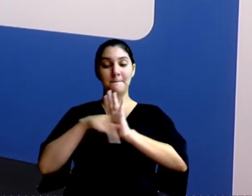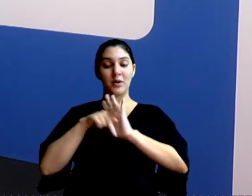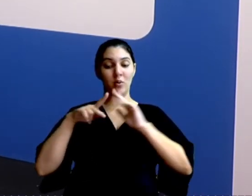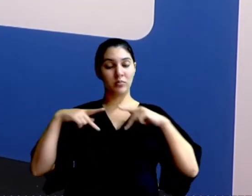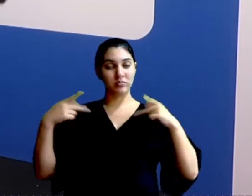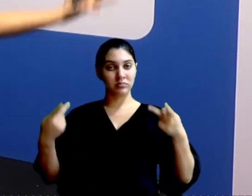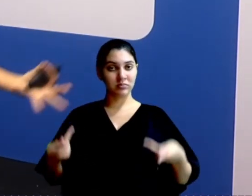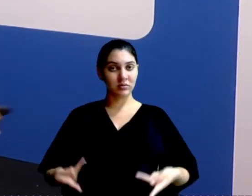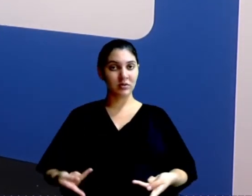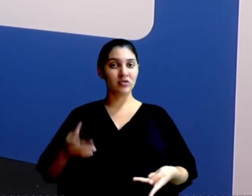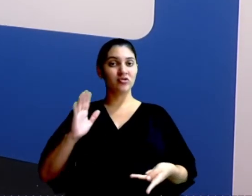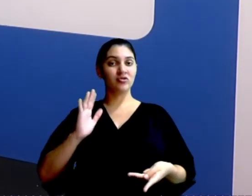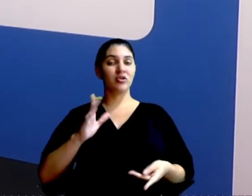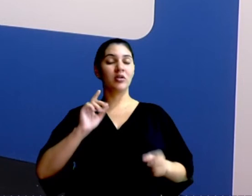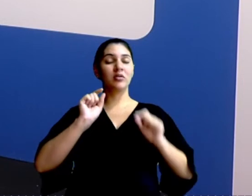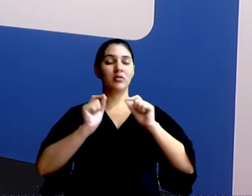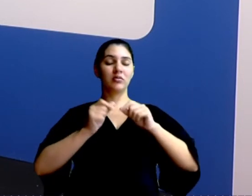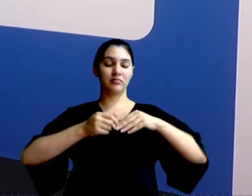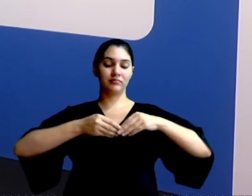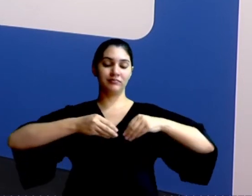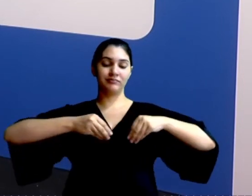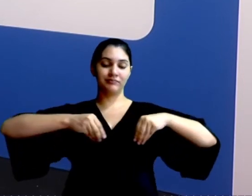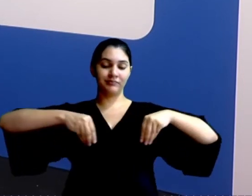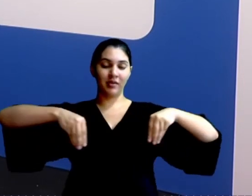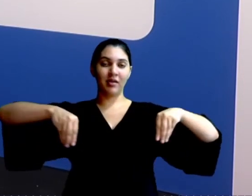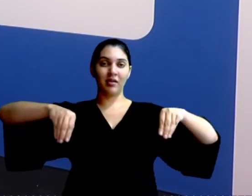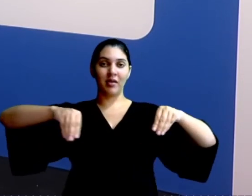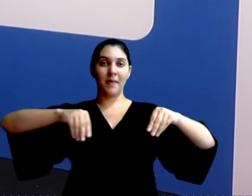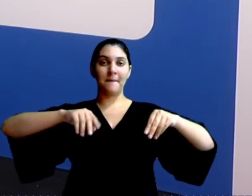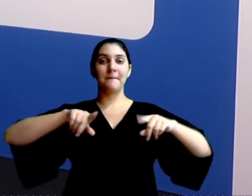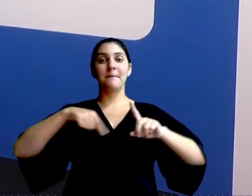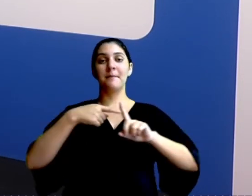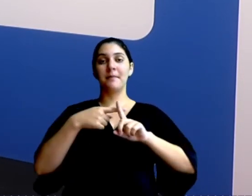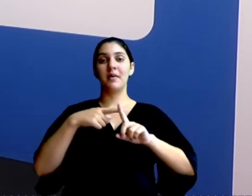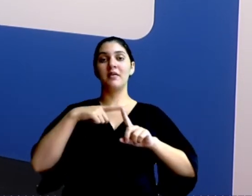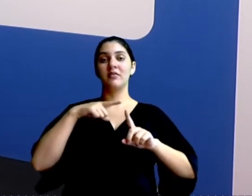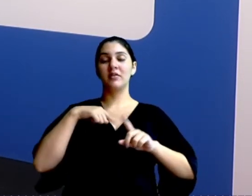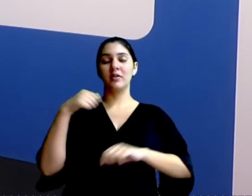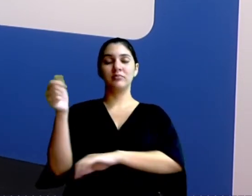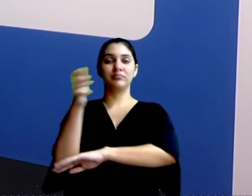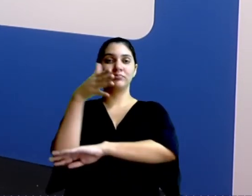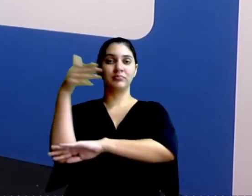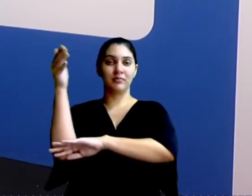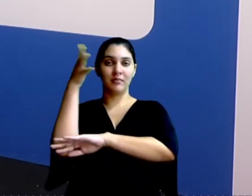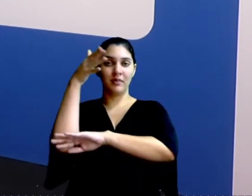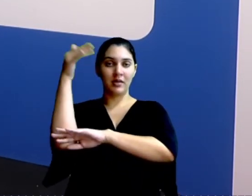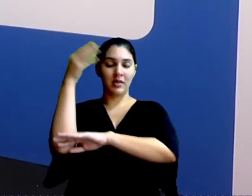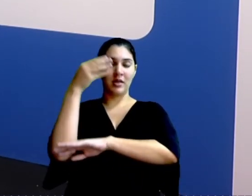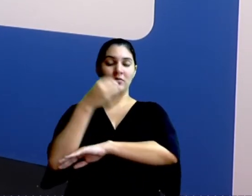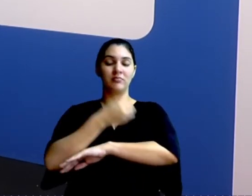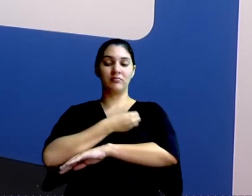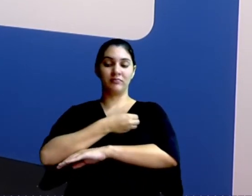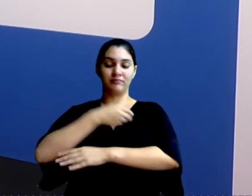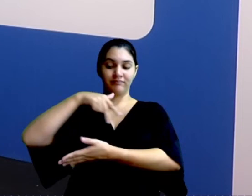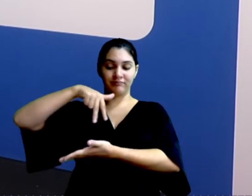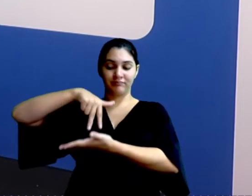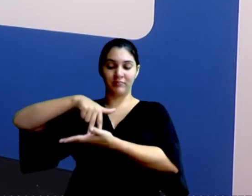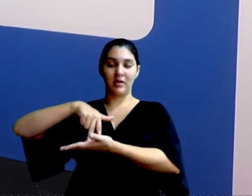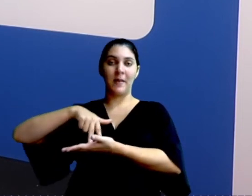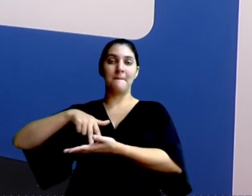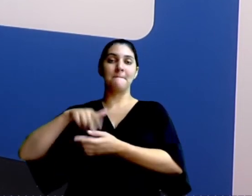humano, já que a Terra, ela, por mais que tenham bandeiras que ocupem, que